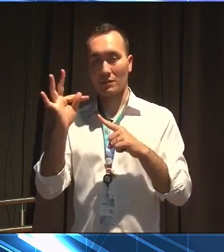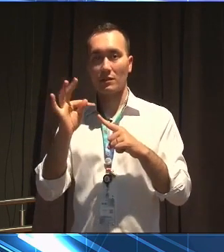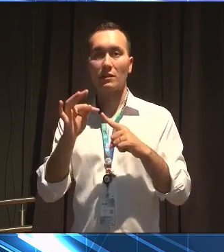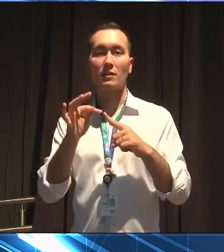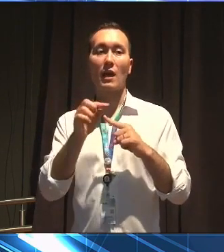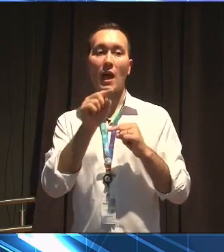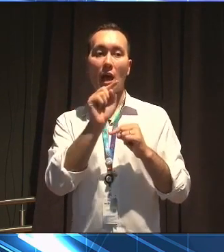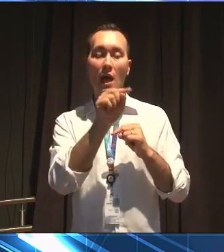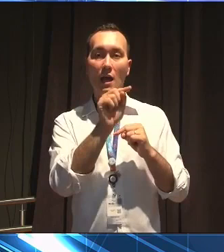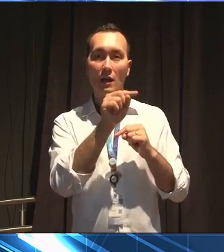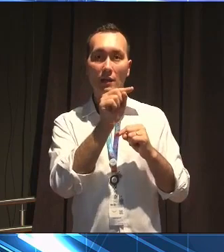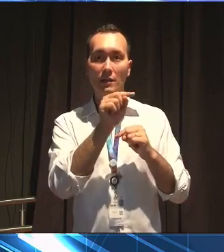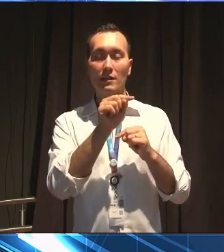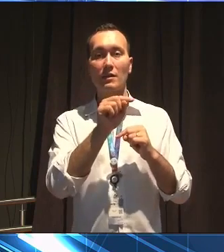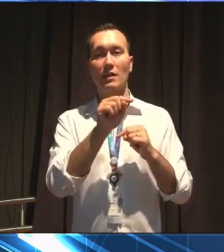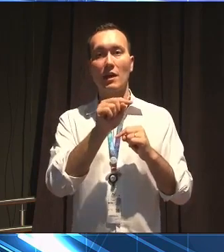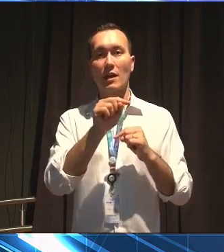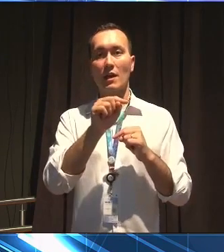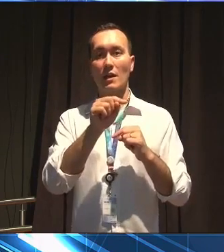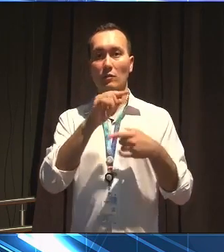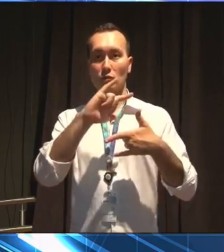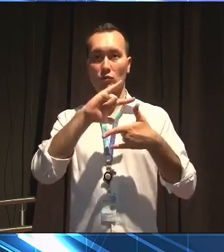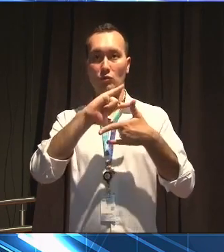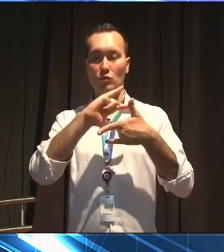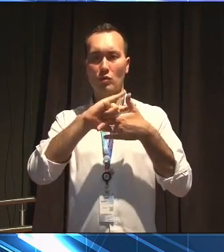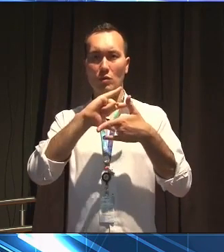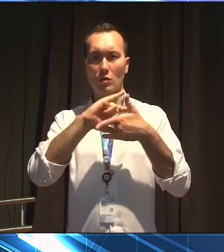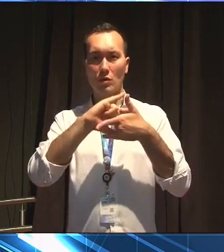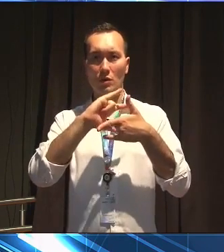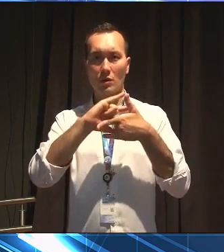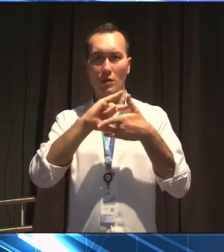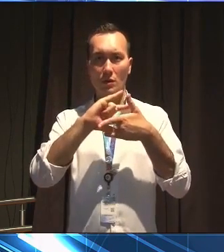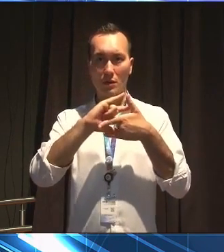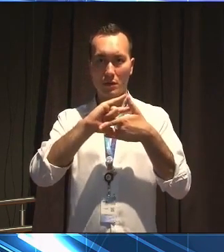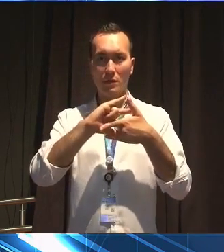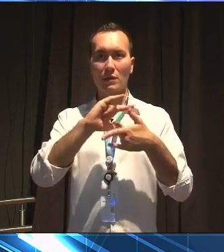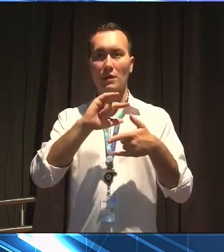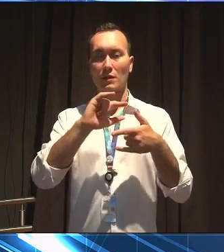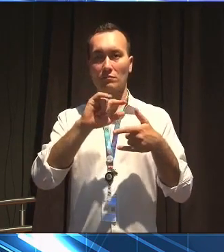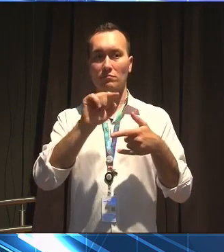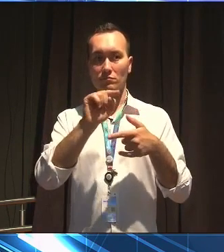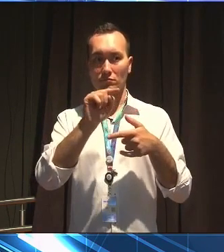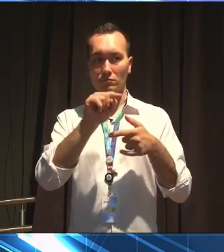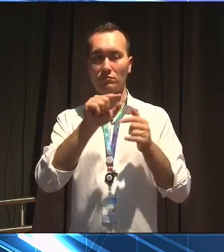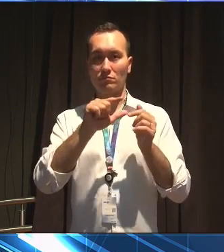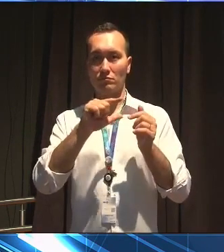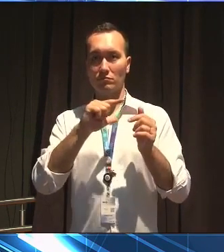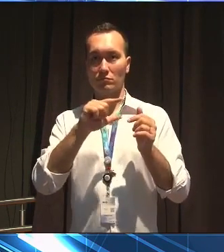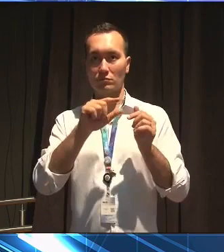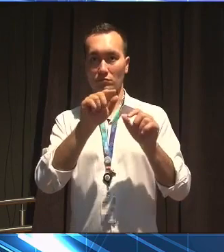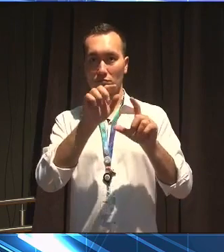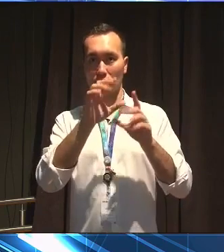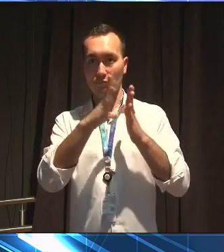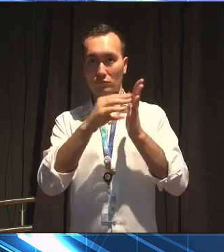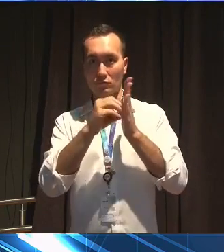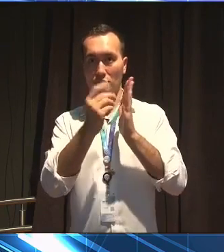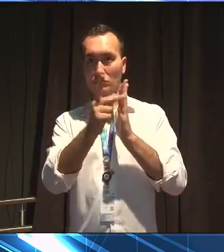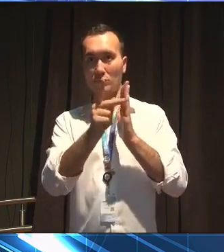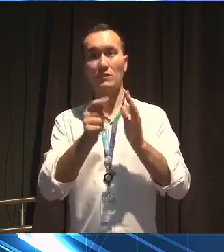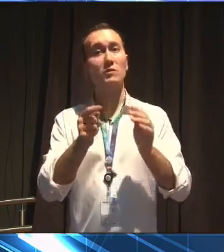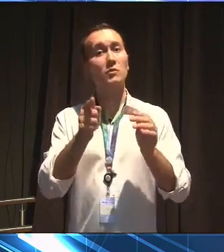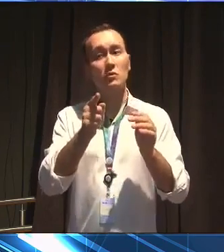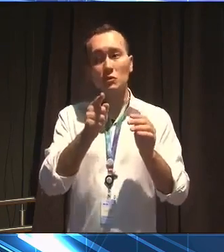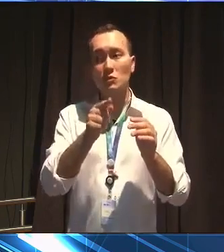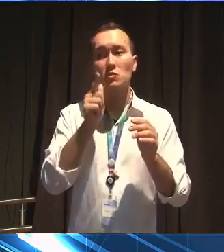cookie. Então, vamos ficar por aqui esse problema que o cookie tem. E aí, o que